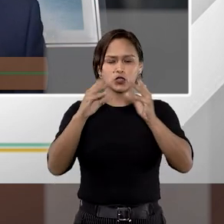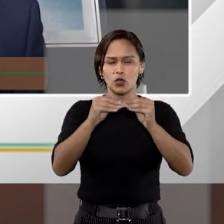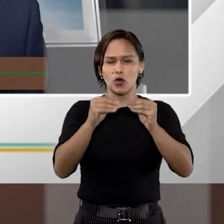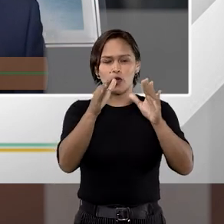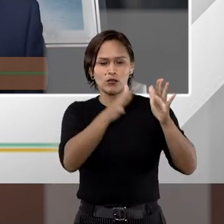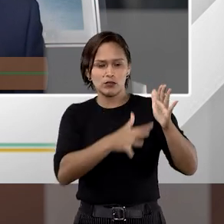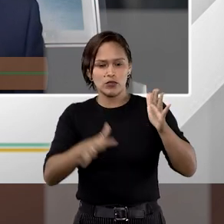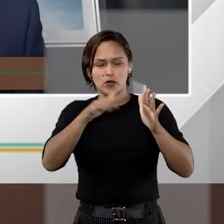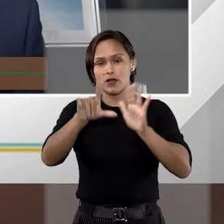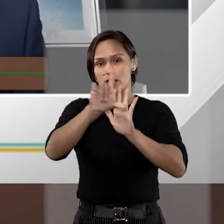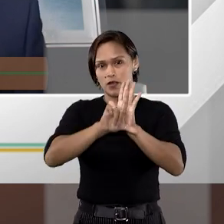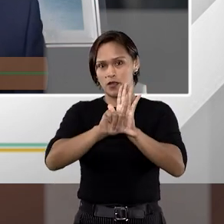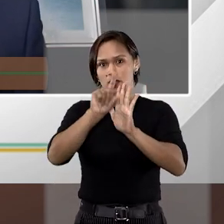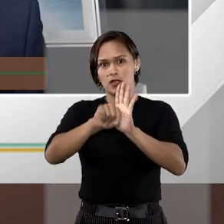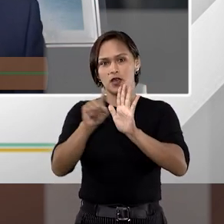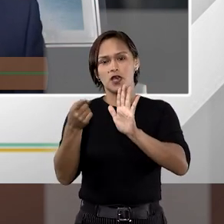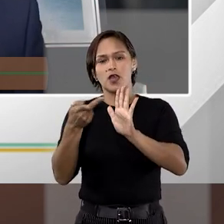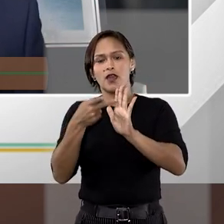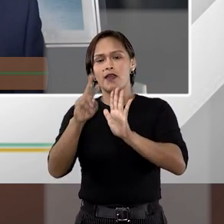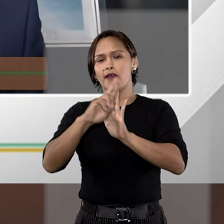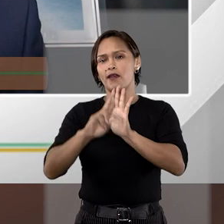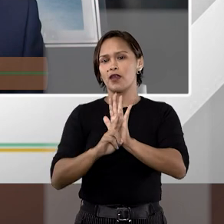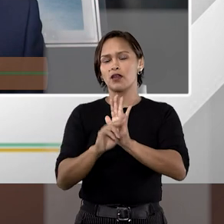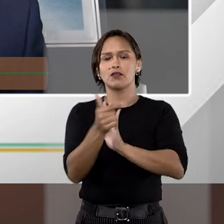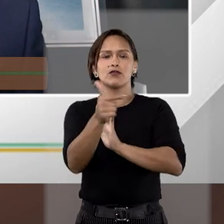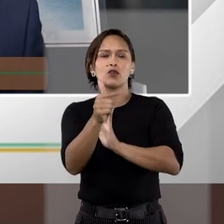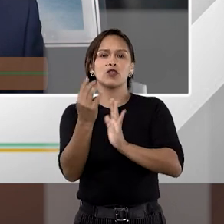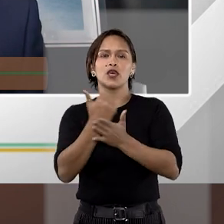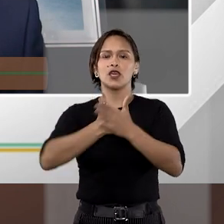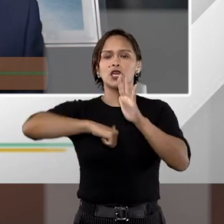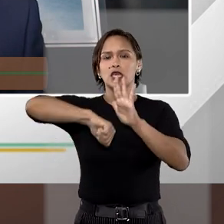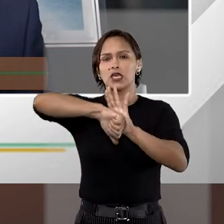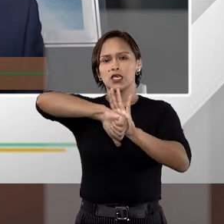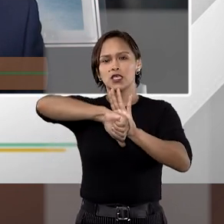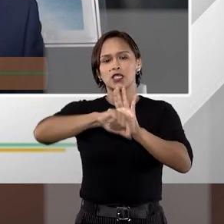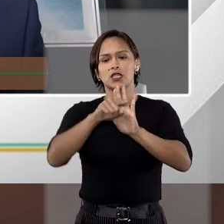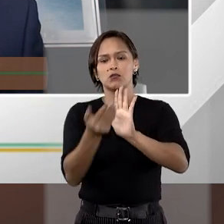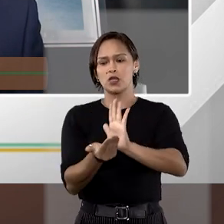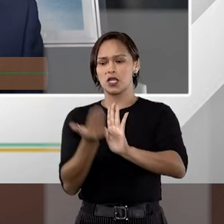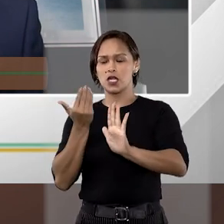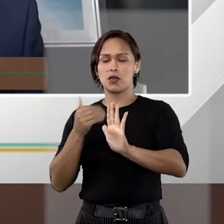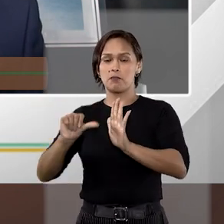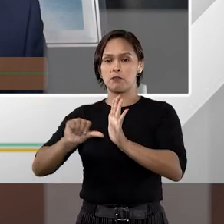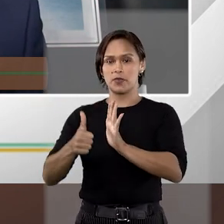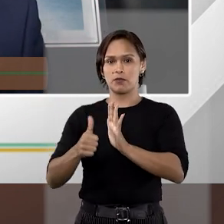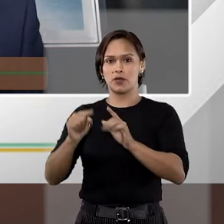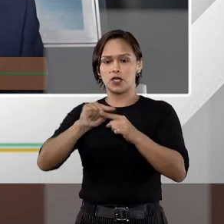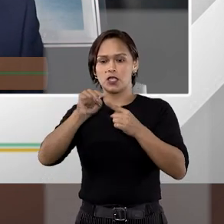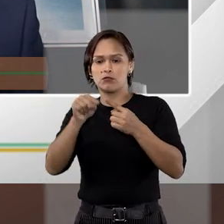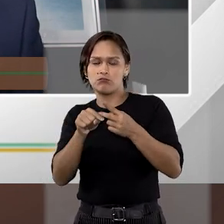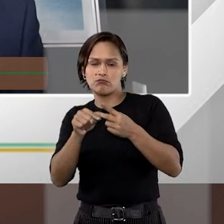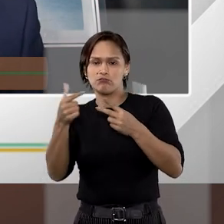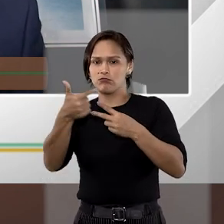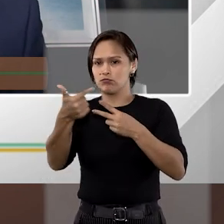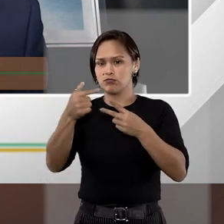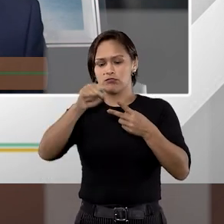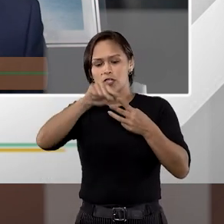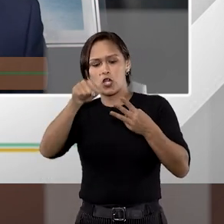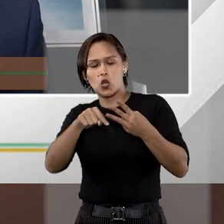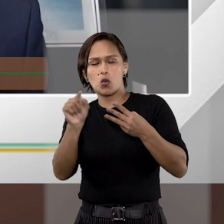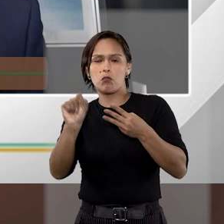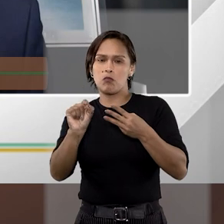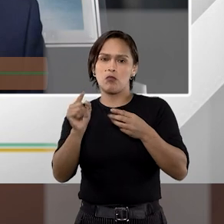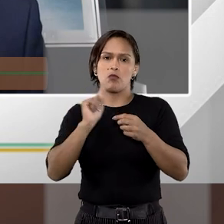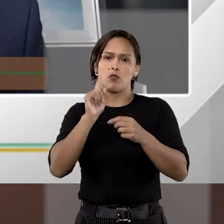toda a nossa legislação via de regra não existem crimes em que o preceito primário receber Ou